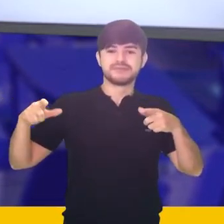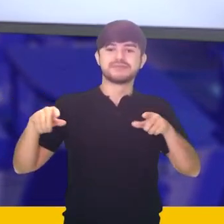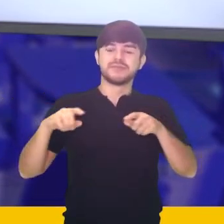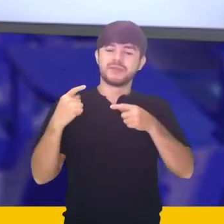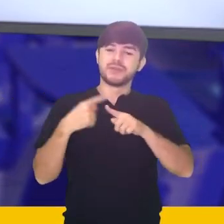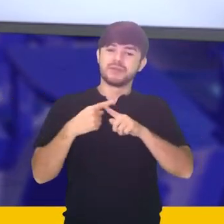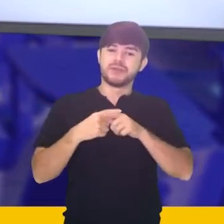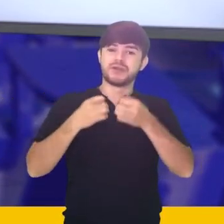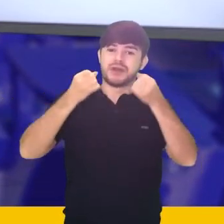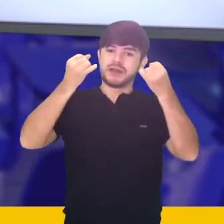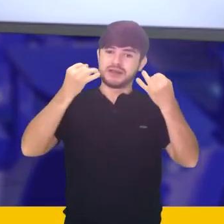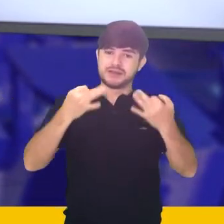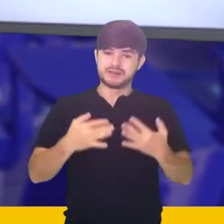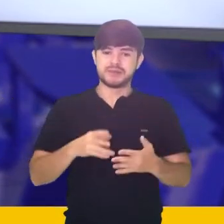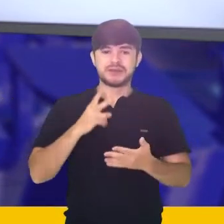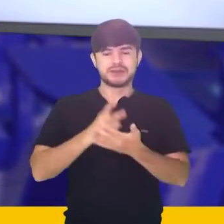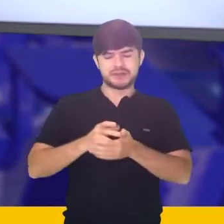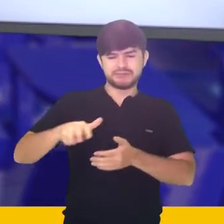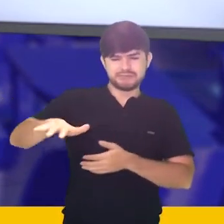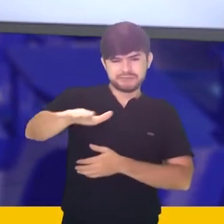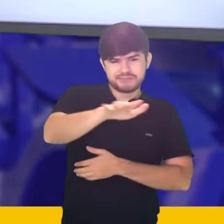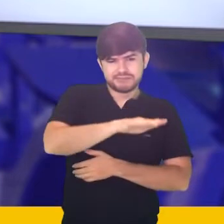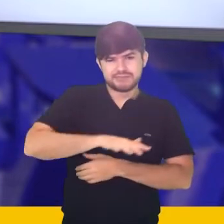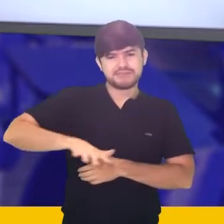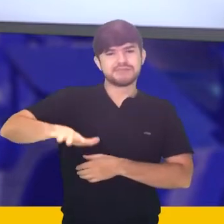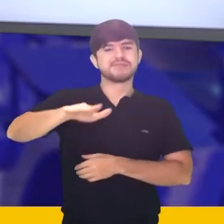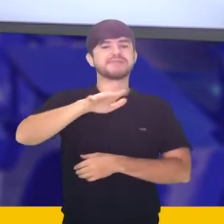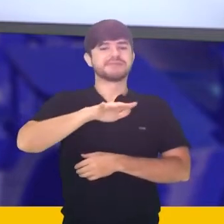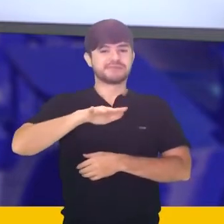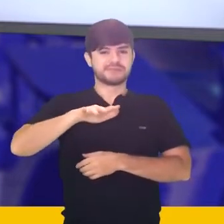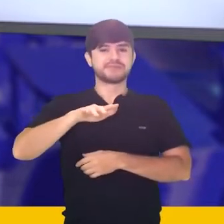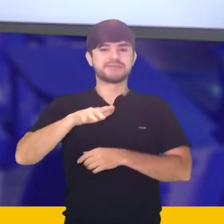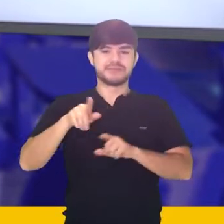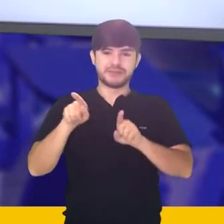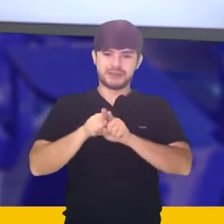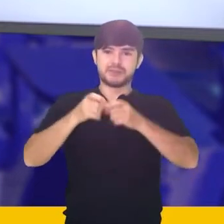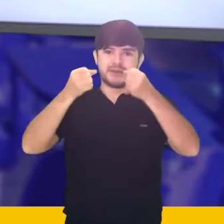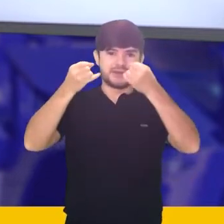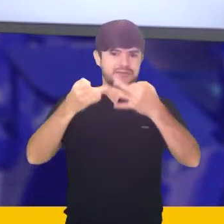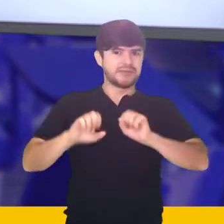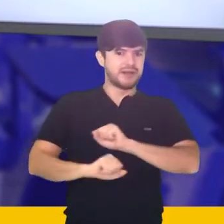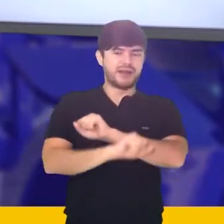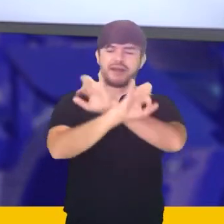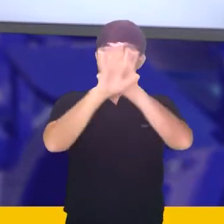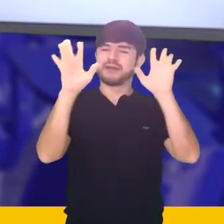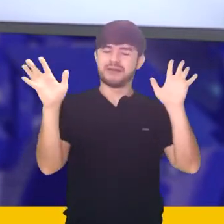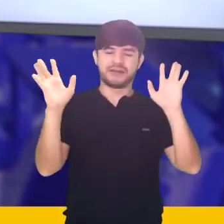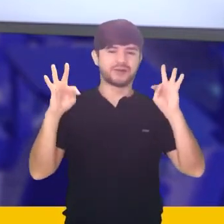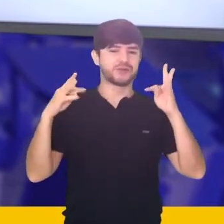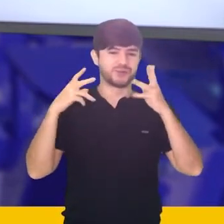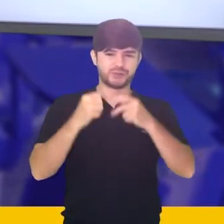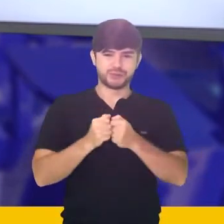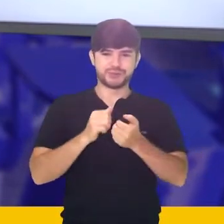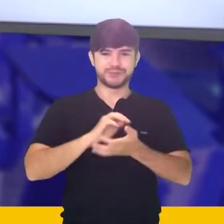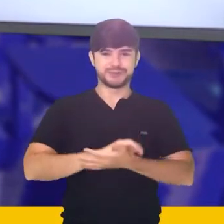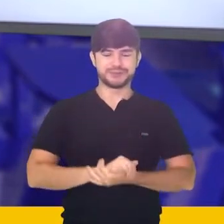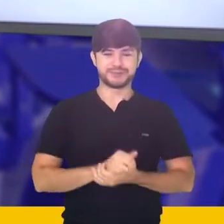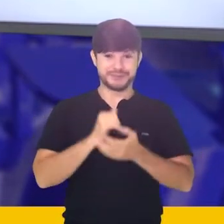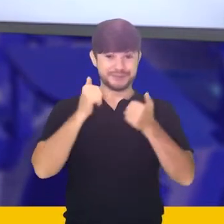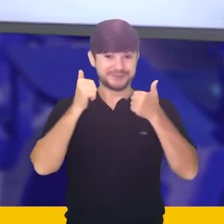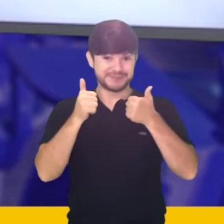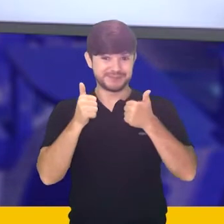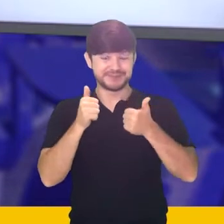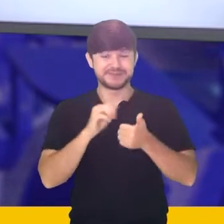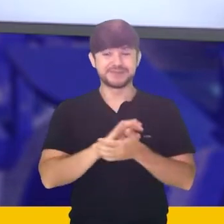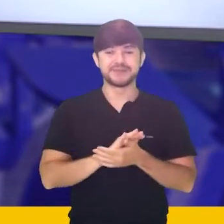explica essa redução também da taxa de fecundidade e da taxa de natalidade. Tá bom?